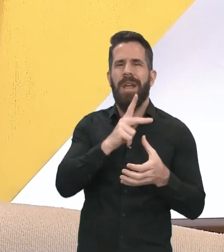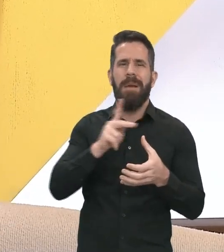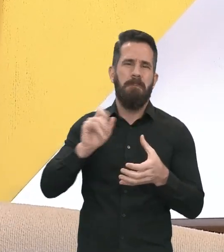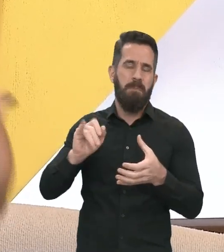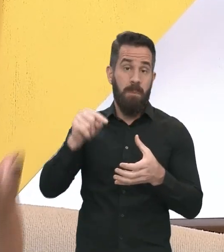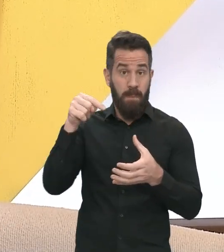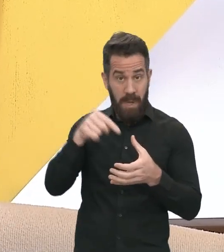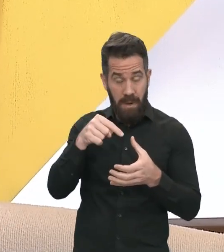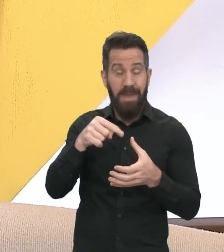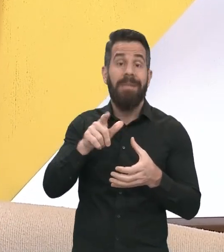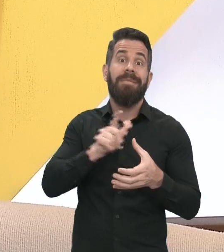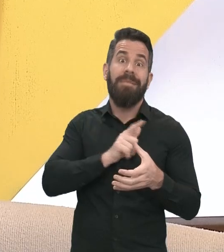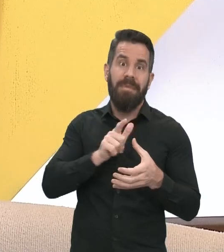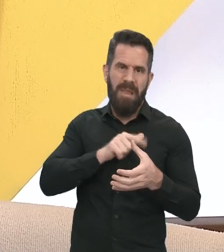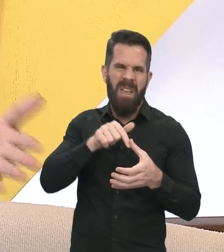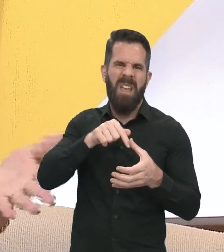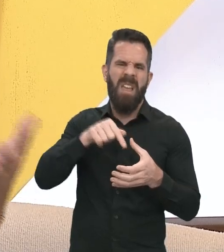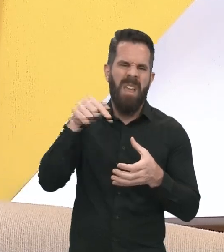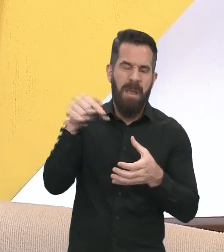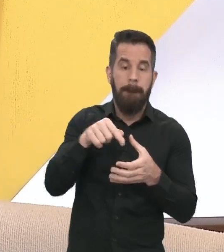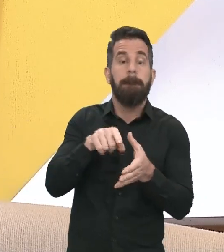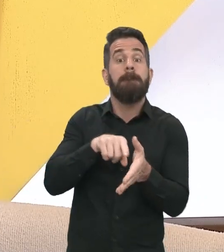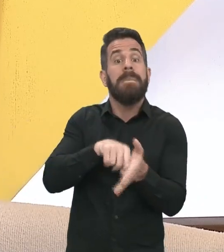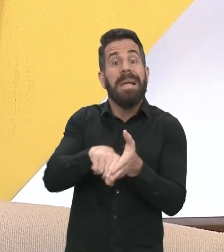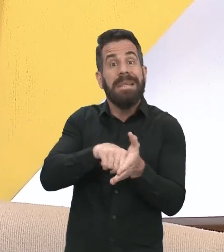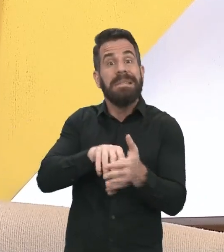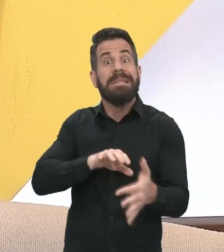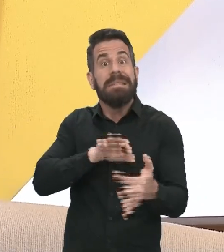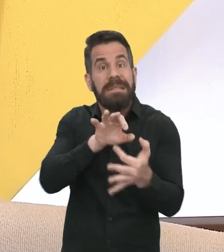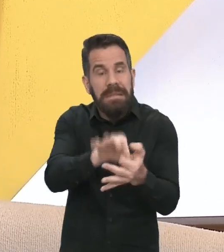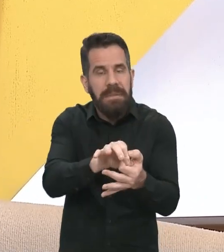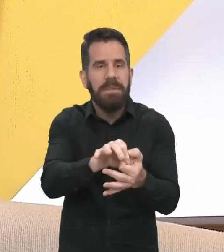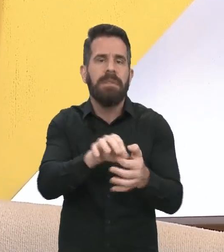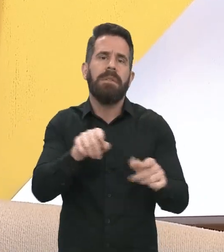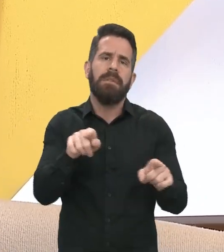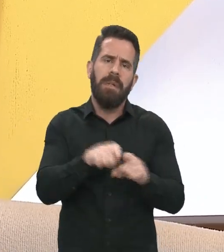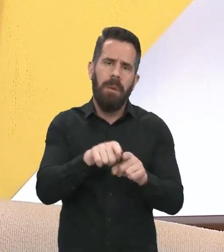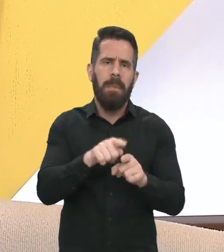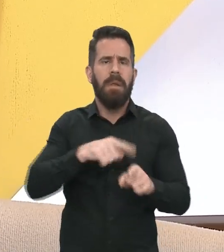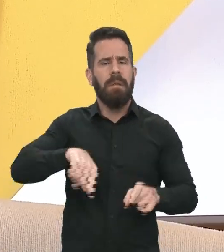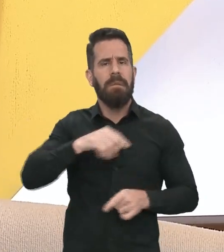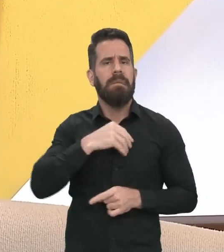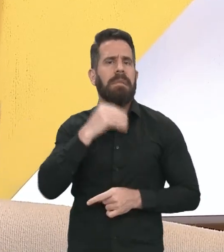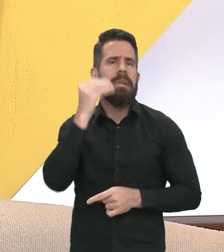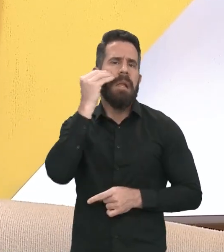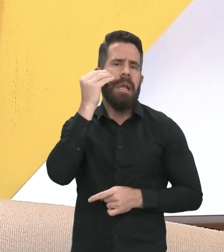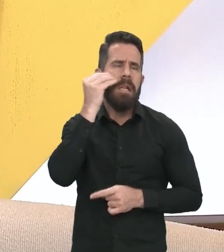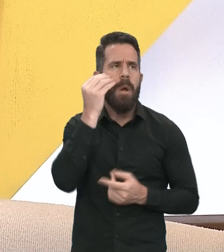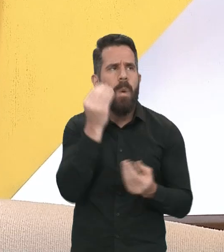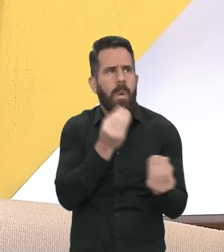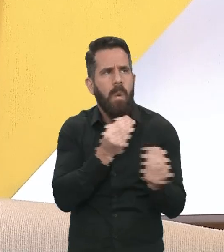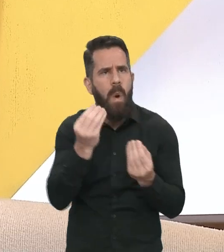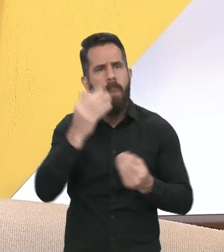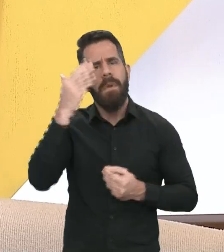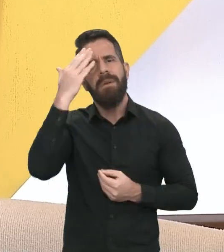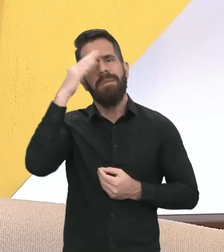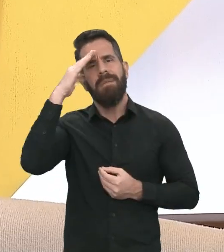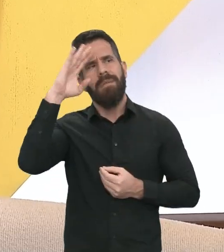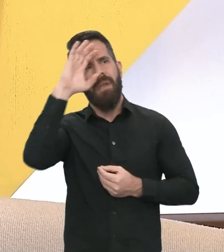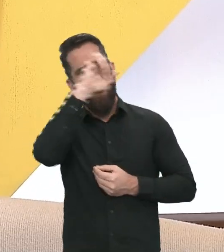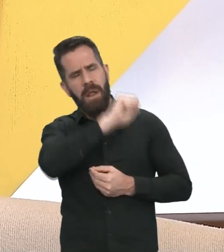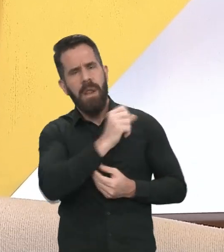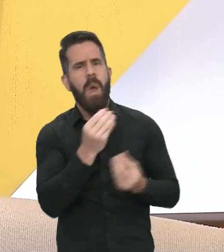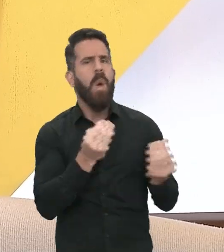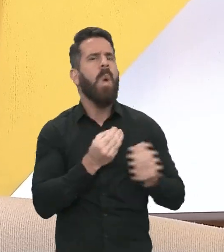si, né, tem direcionado as pesquisas para esse movimento de tentar entender, então, qual seria o melhor uso possível. E aí a gente